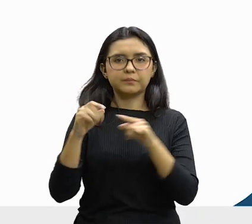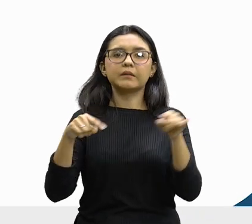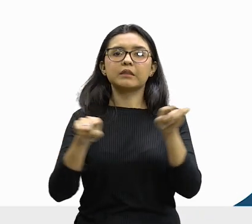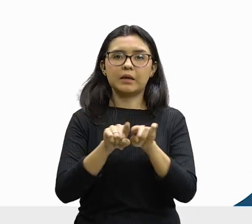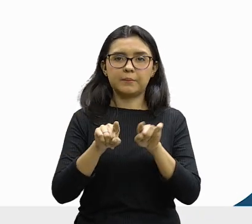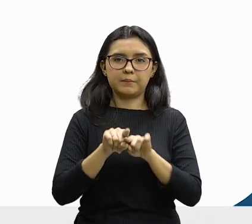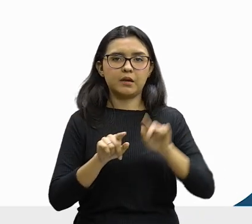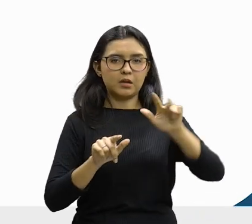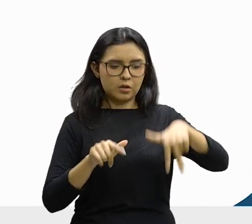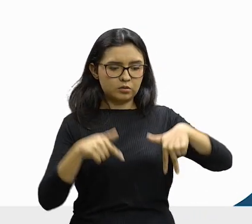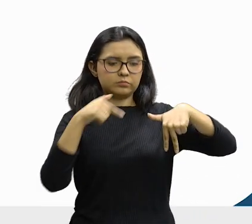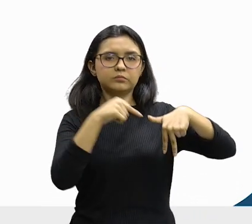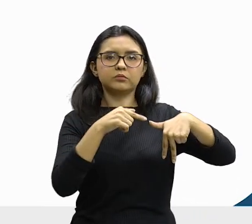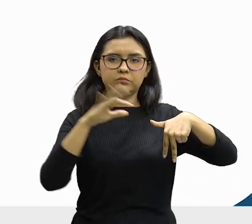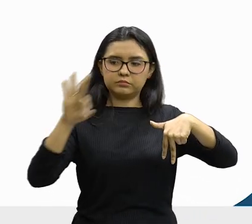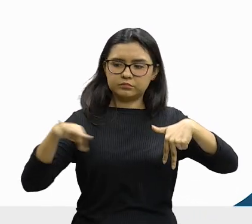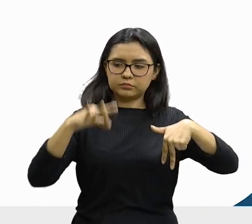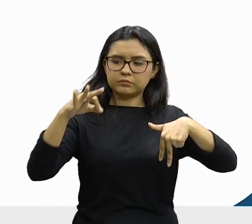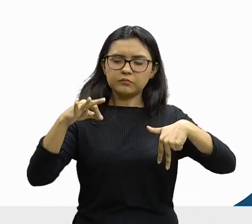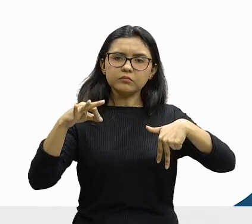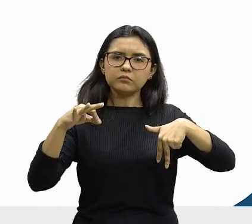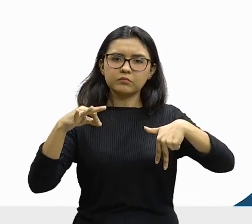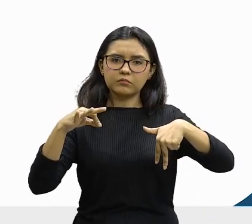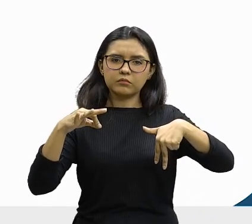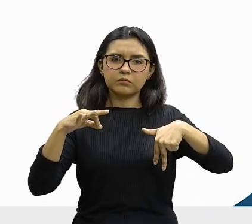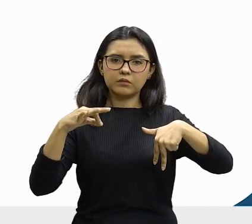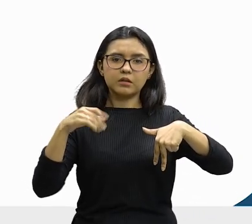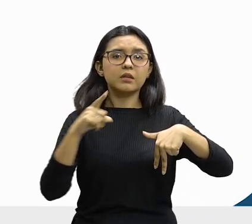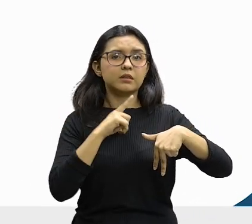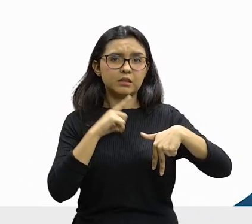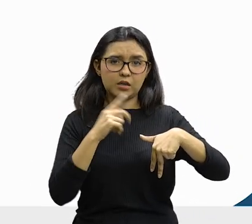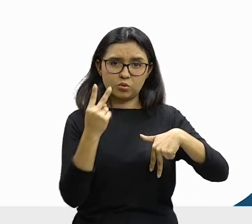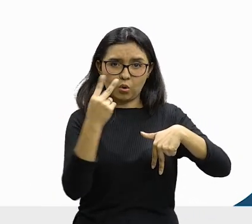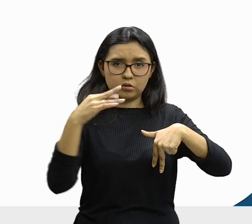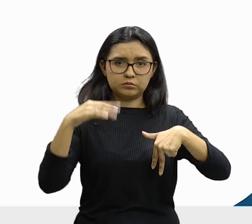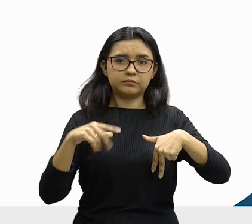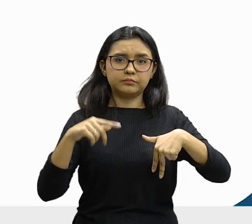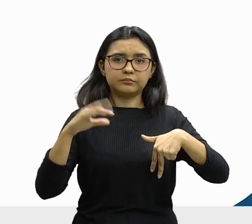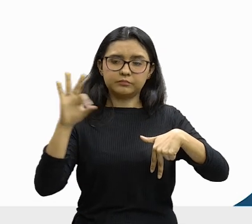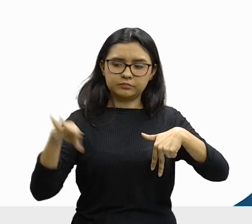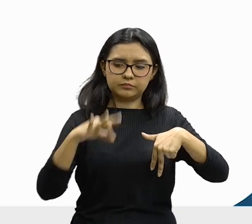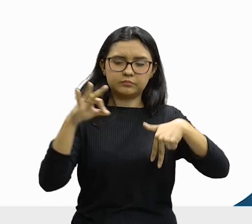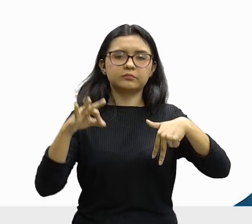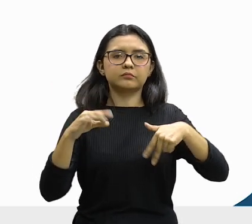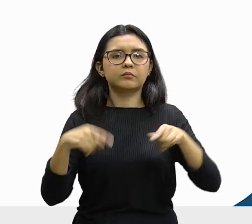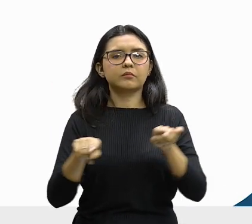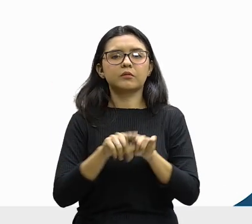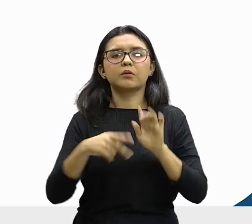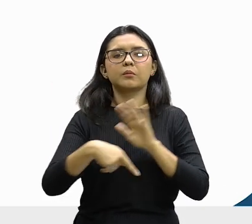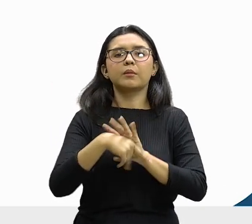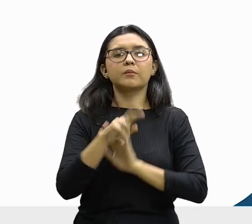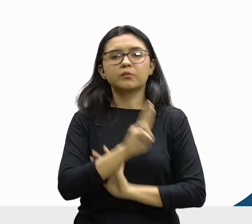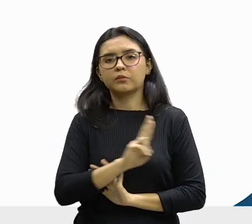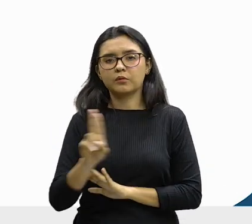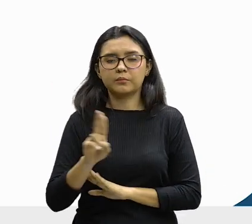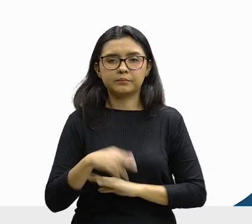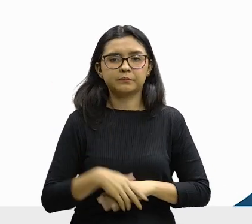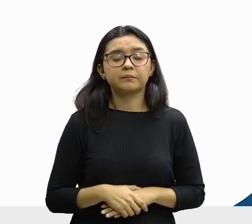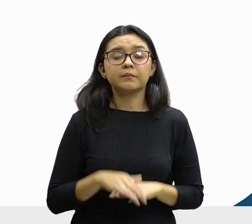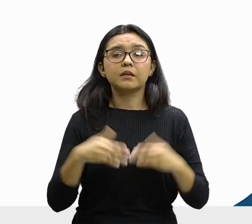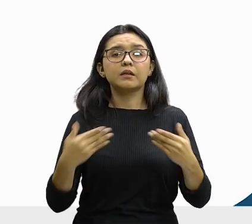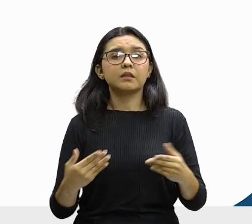humano, beleza? Como é um ciclo que envolve dois indivíduos, nós chamamos de ciclo heteroxênico. Então a reprodução